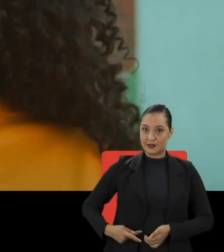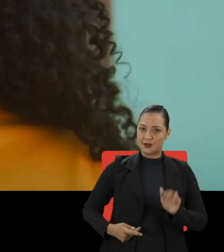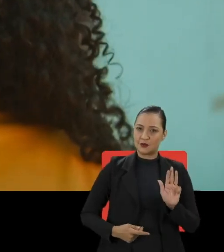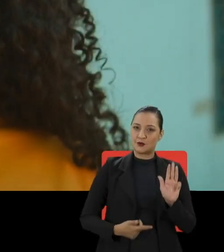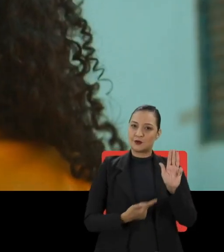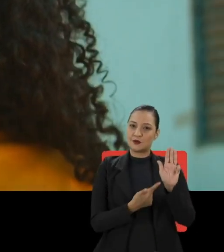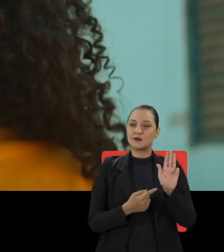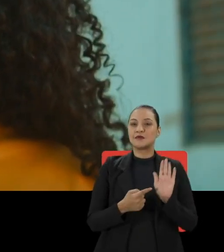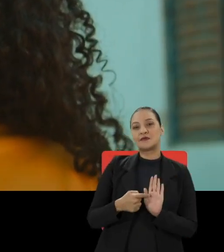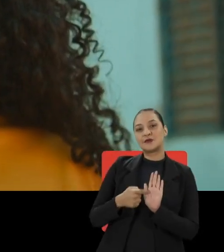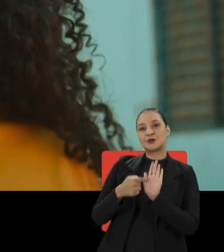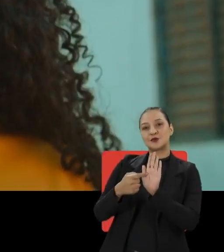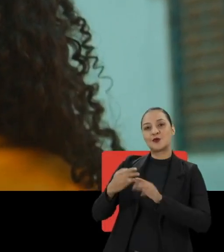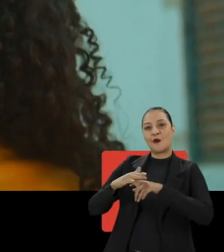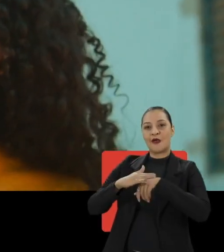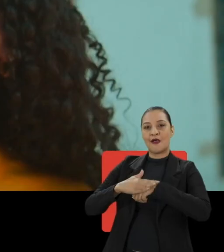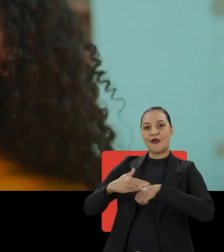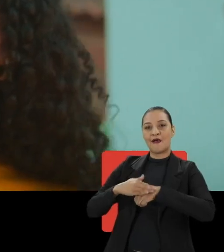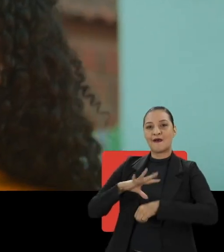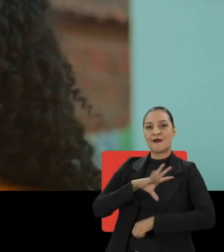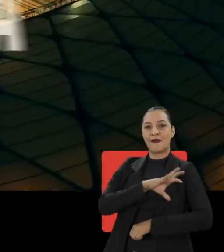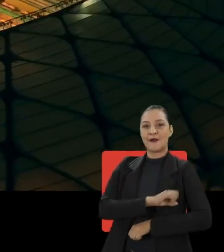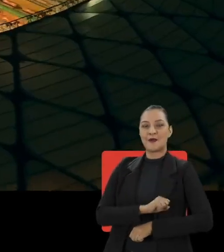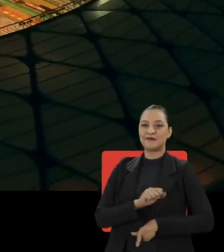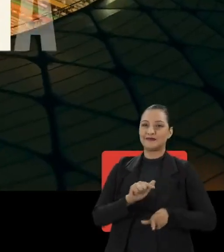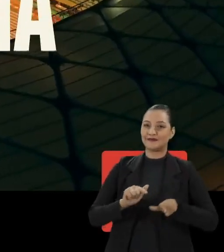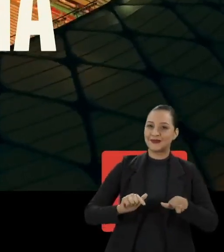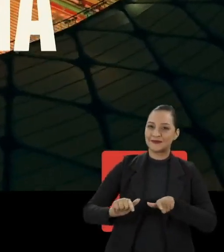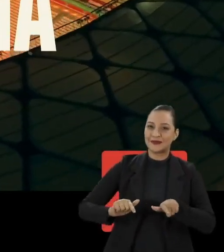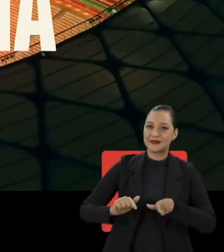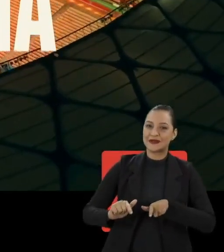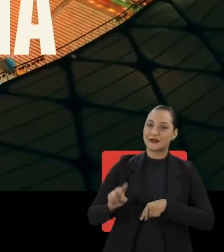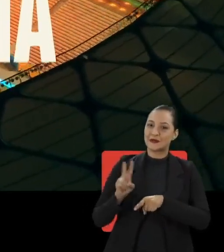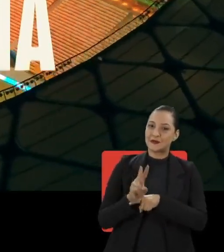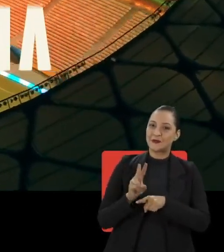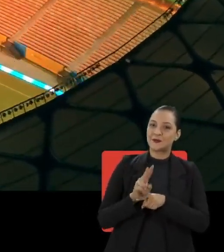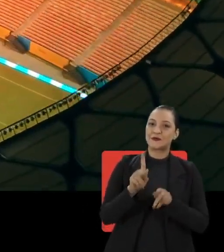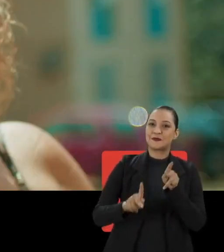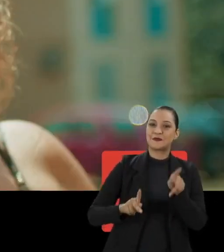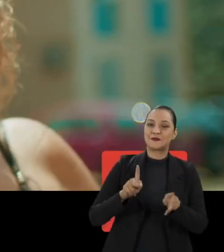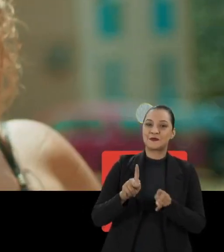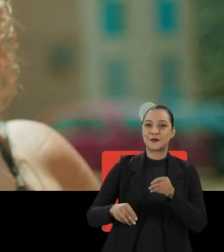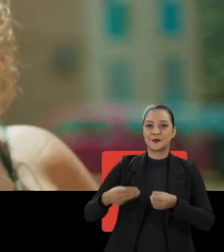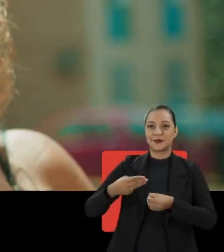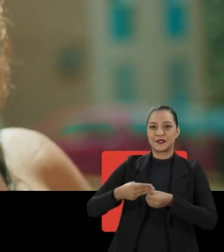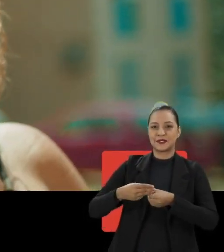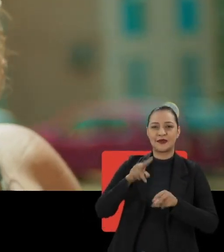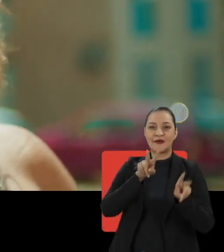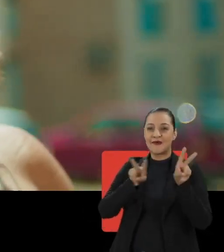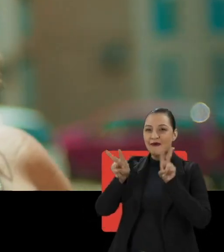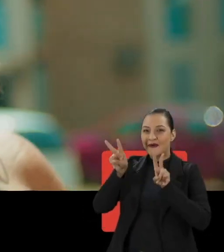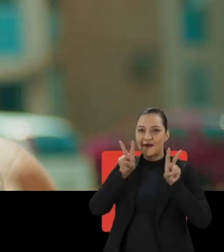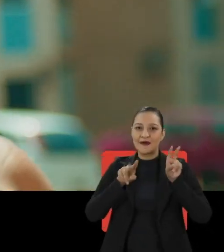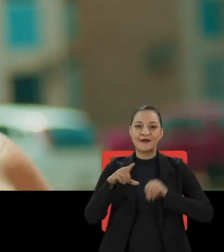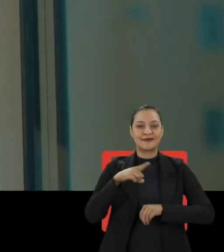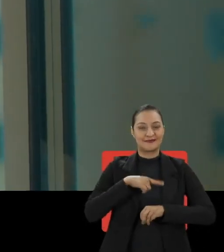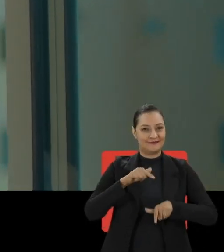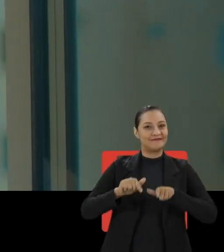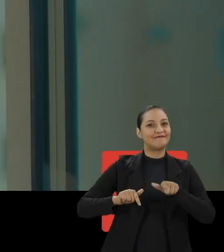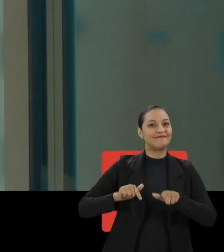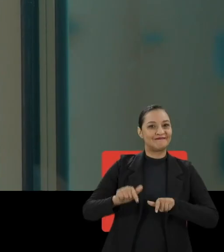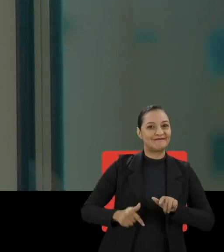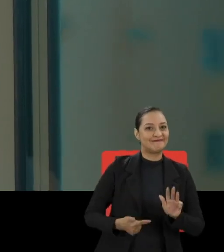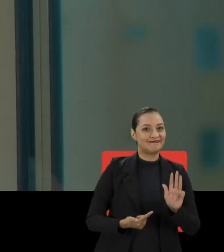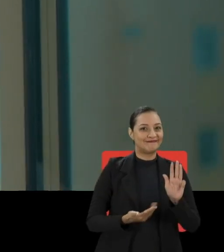O presidente Lula sempre demonstrou o seu carinho e seu amor por Manaus, cuidando da nossa cidade e da nossa gente. Por onde você olhar por